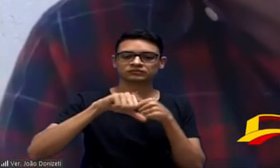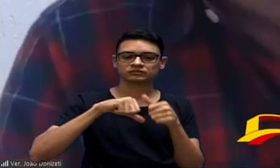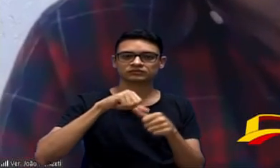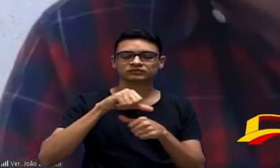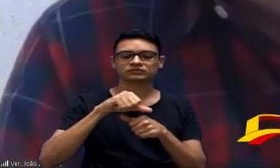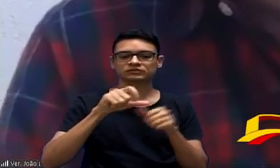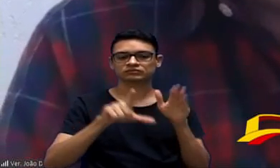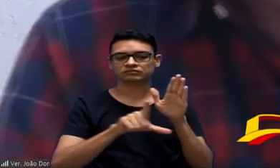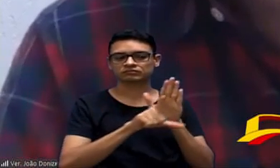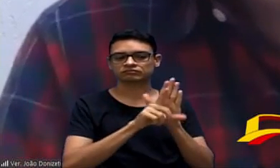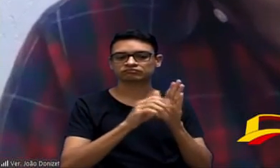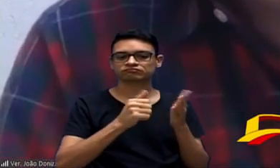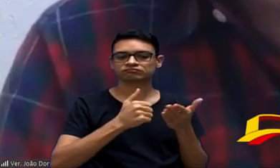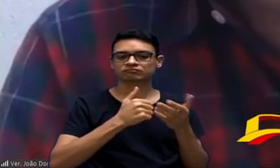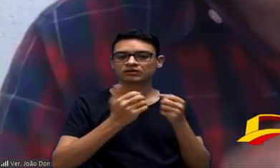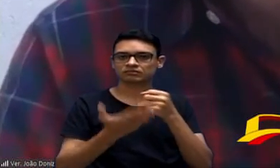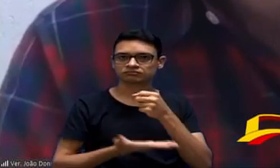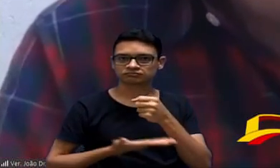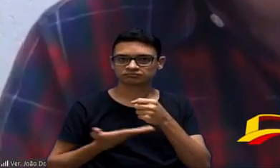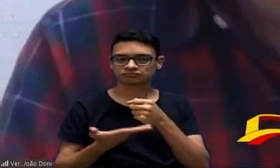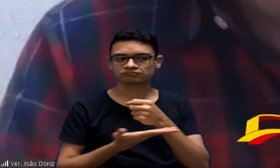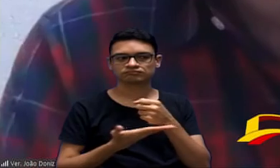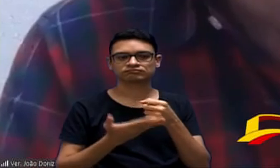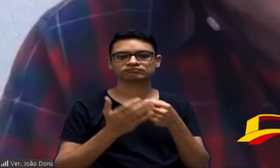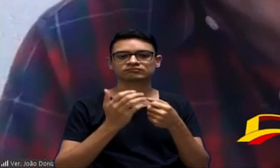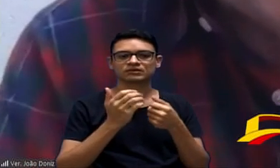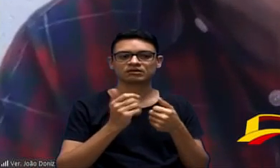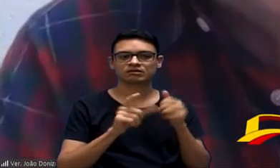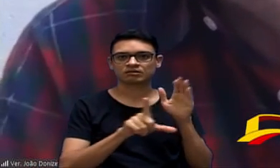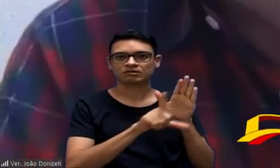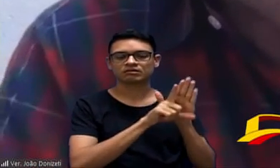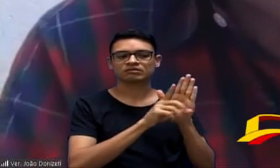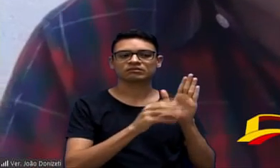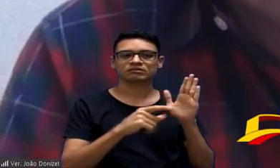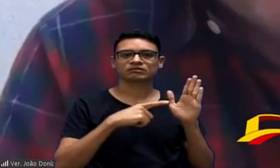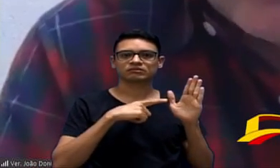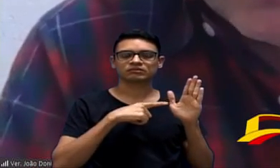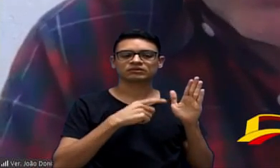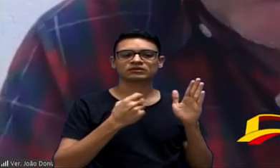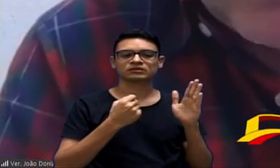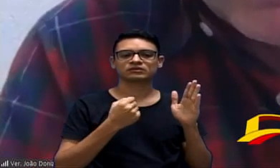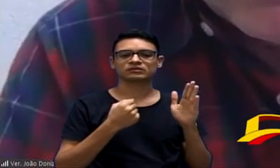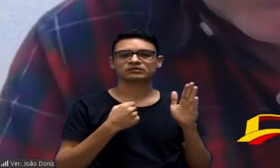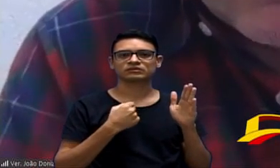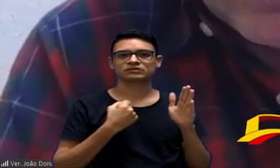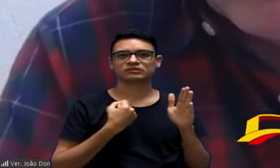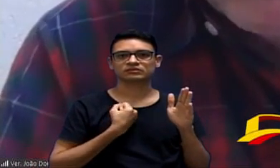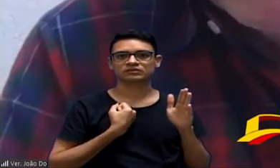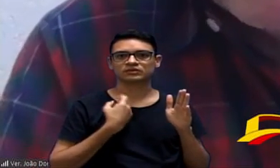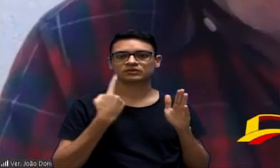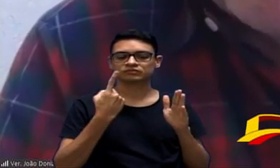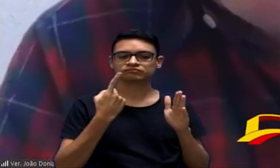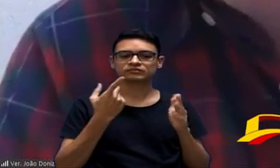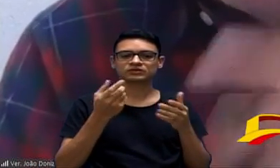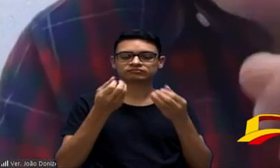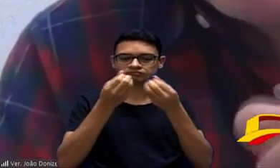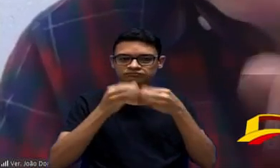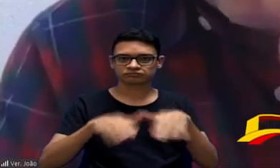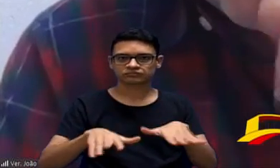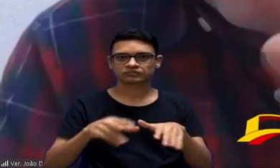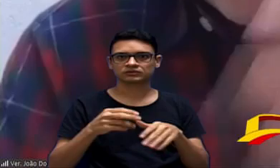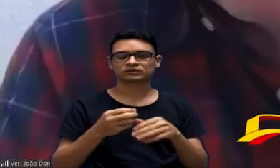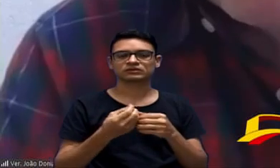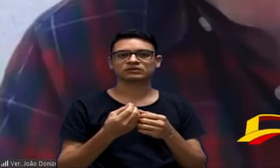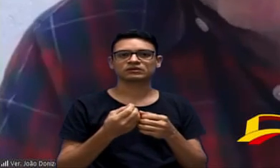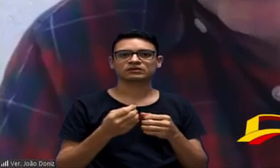base legal. A outra emenda de número 3 foi prejudicada e a emenda número 1 da vereadora Fernanda também. Tá bom? Então, eu